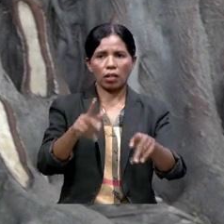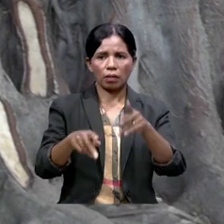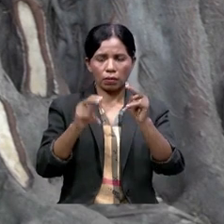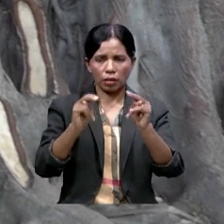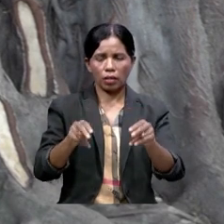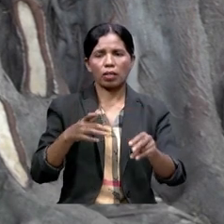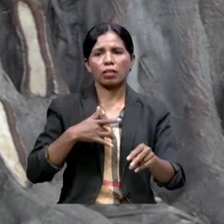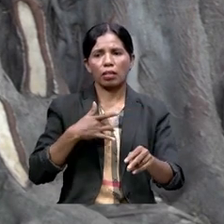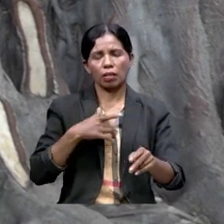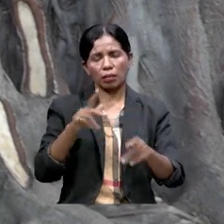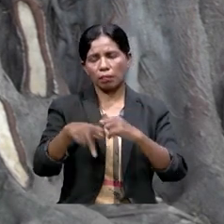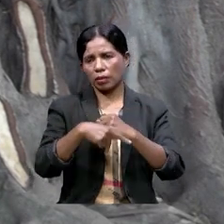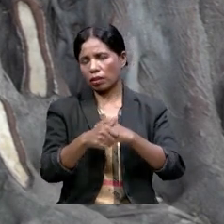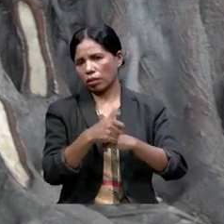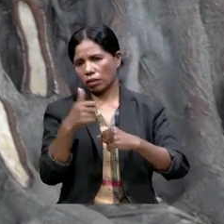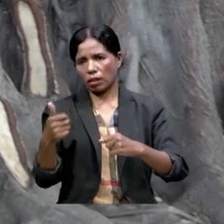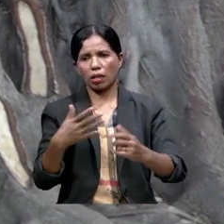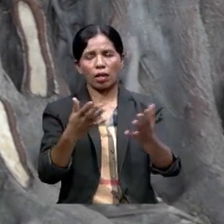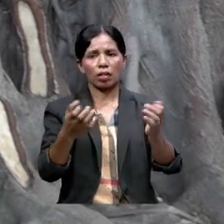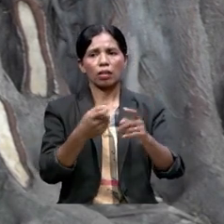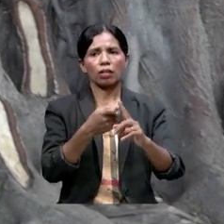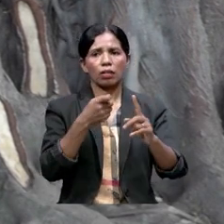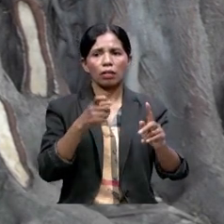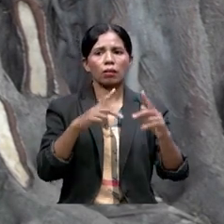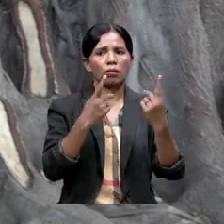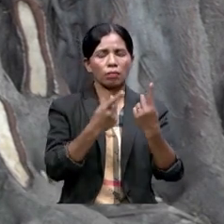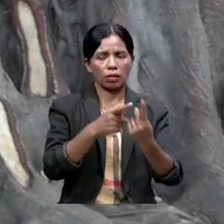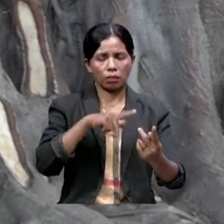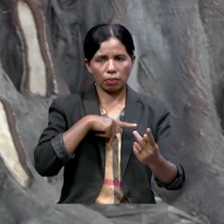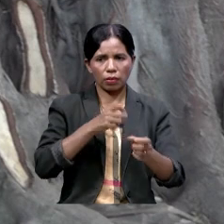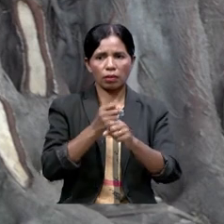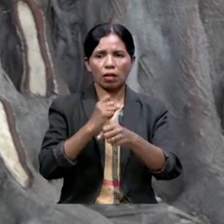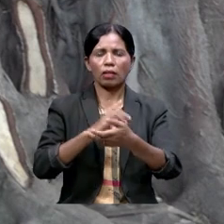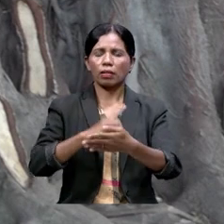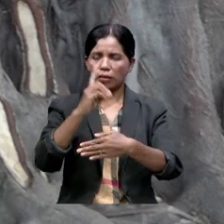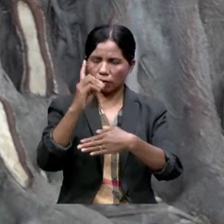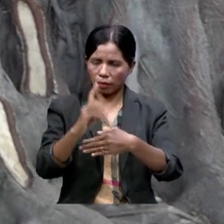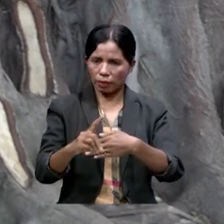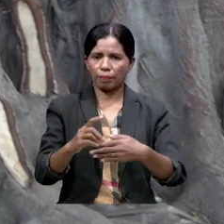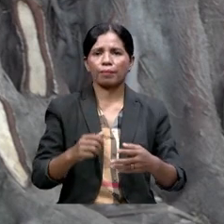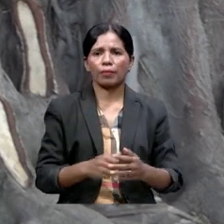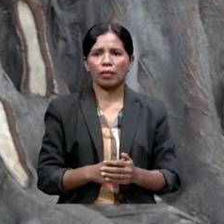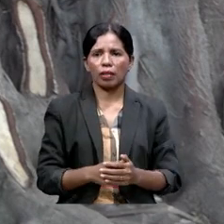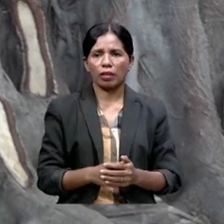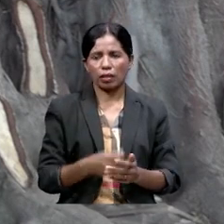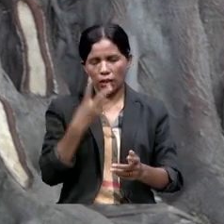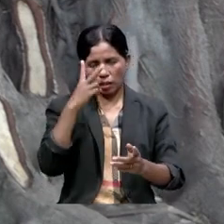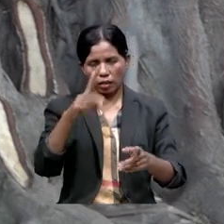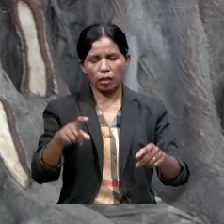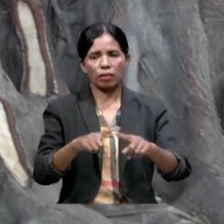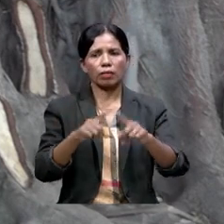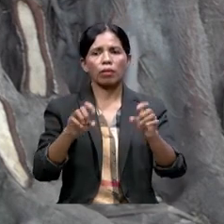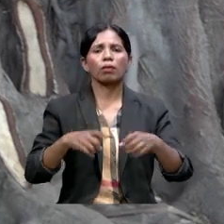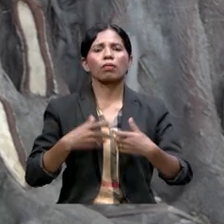sente Partido selo que maiu com a cara que fala ali um setor privado uma cala de desenvolvimento. Então, perspectiva que é diferente. Agora, em